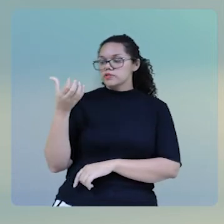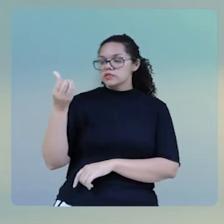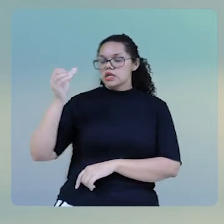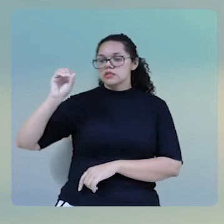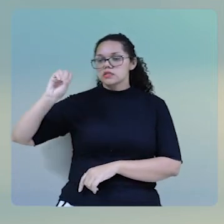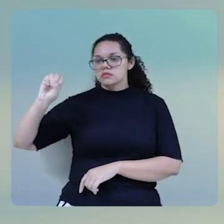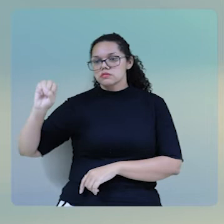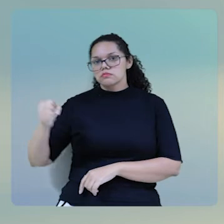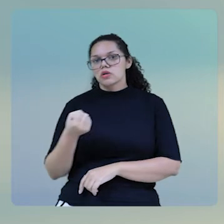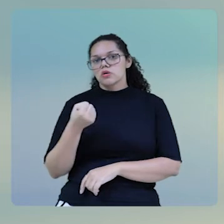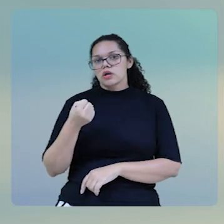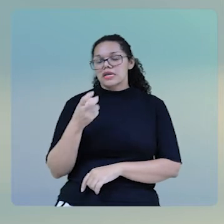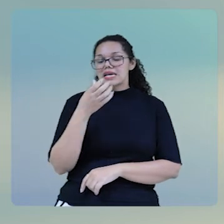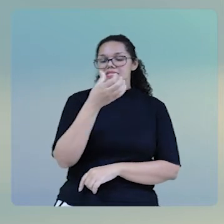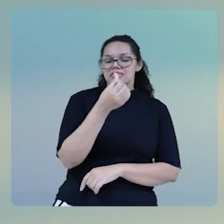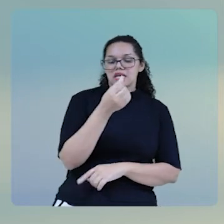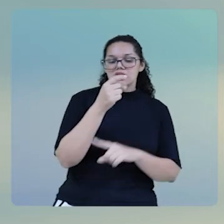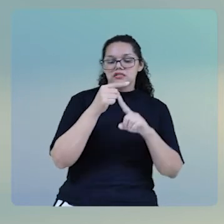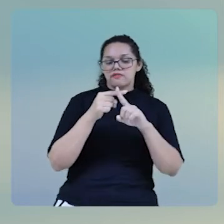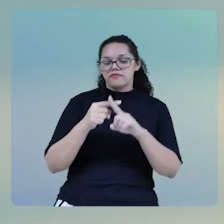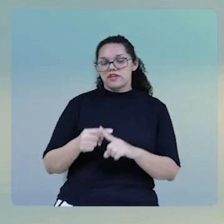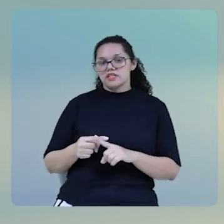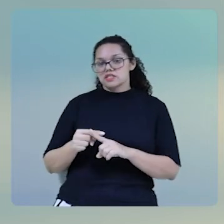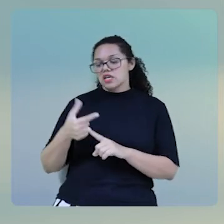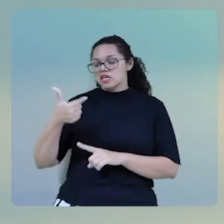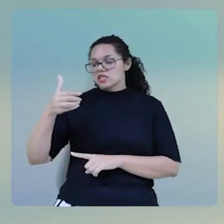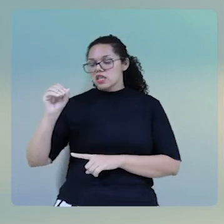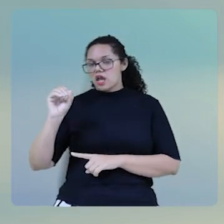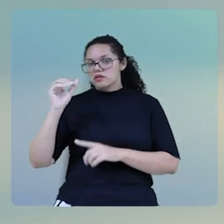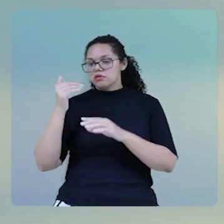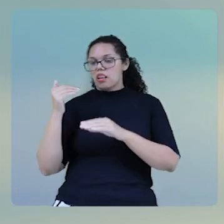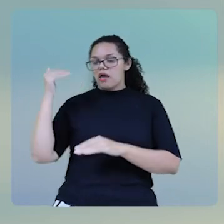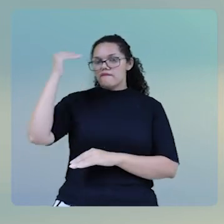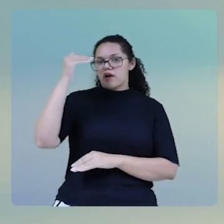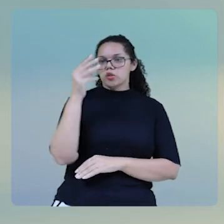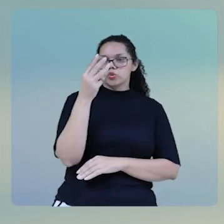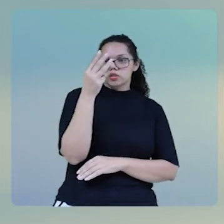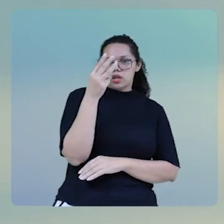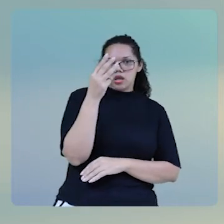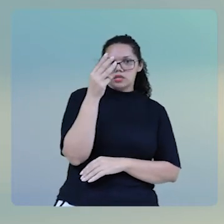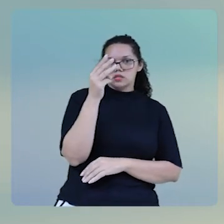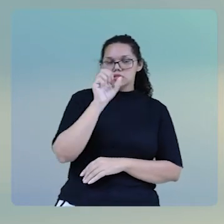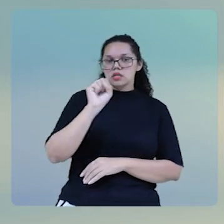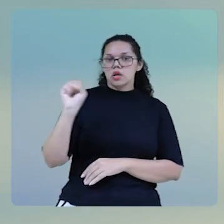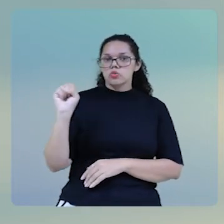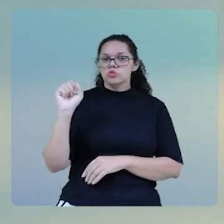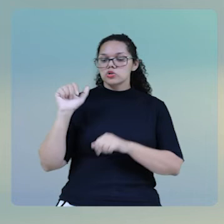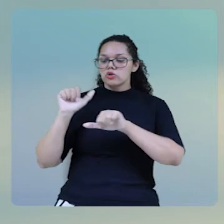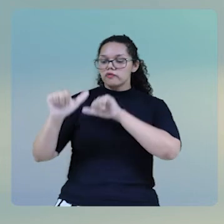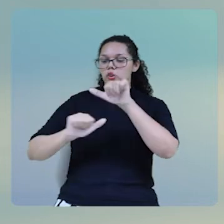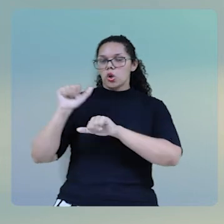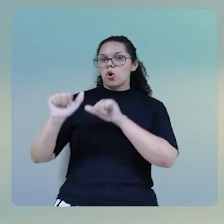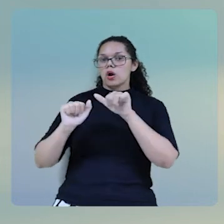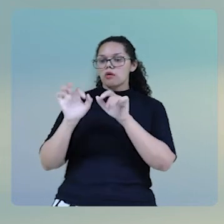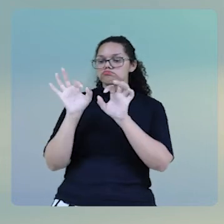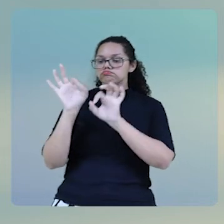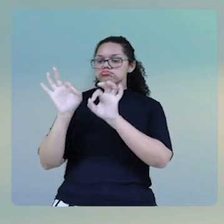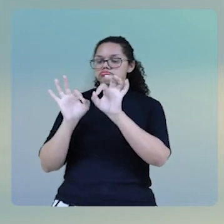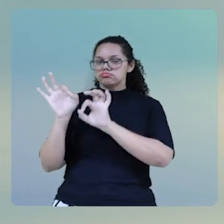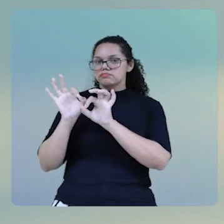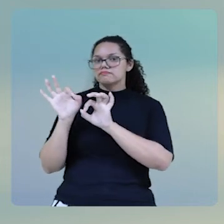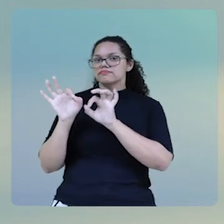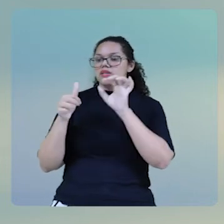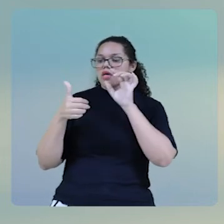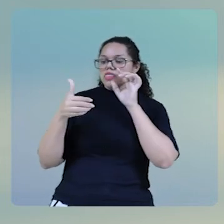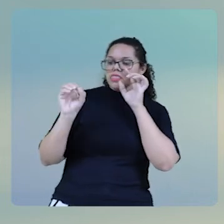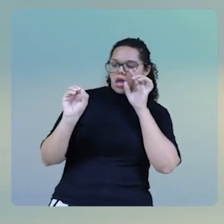a mesma coisa que 6 vezes 10 elevado a menos 3 segundos. Tá bom? Eu vou só trocar a ordem, tá certo? Então, vou colocar